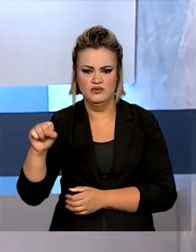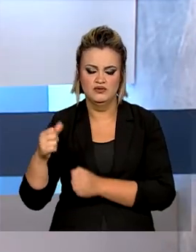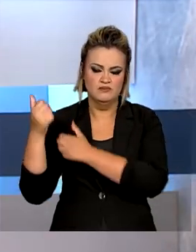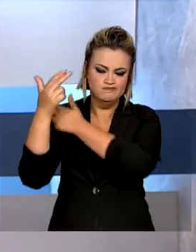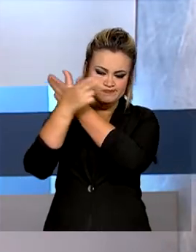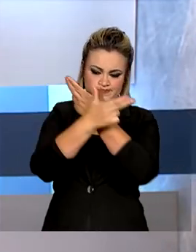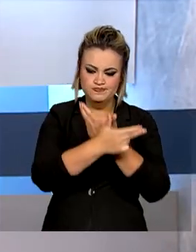satélites